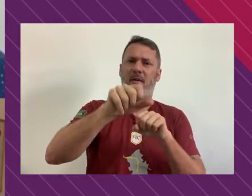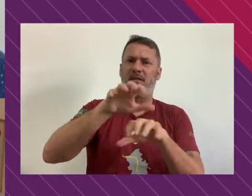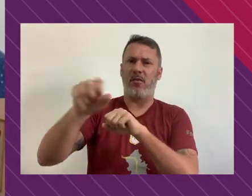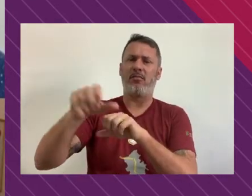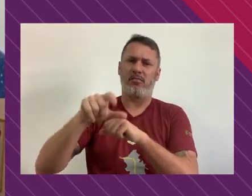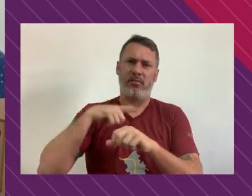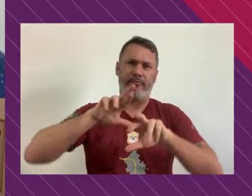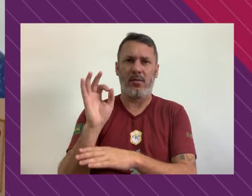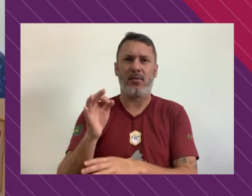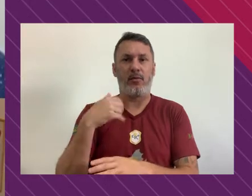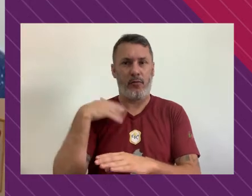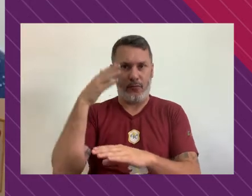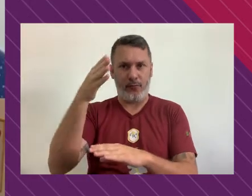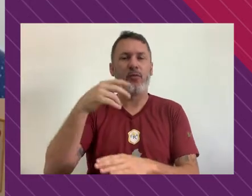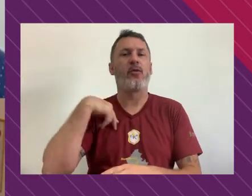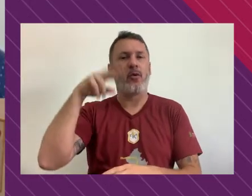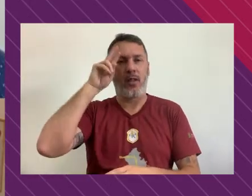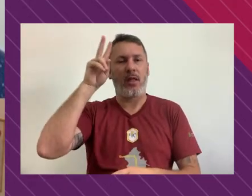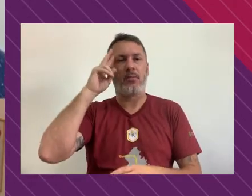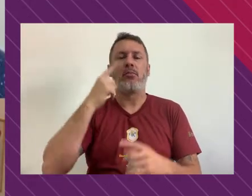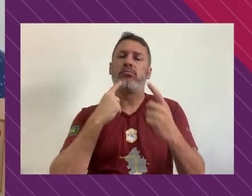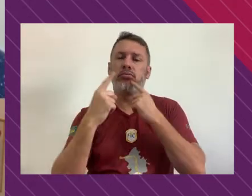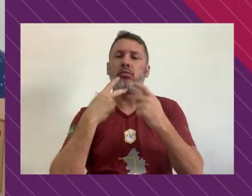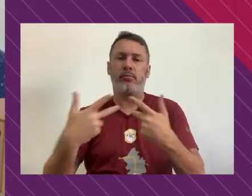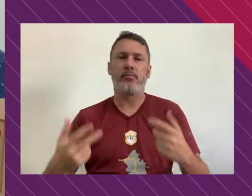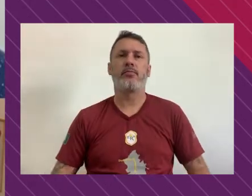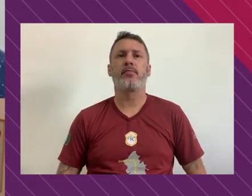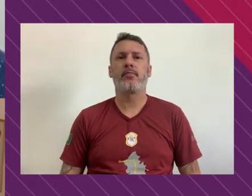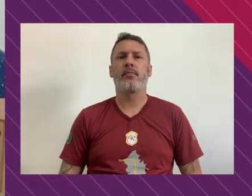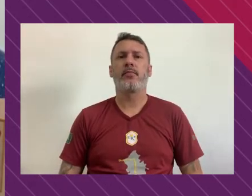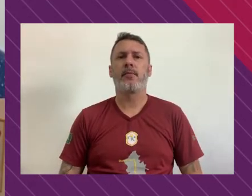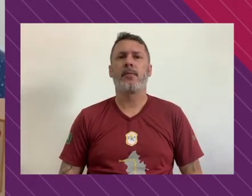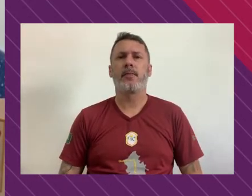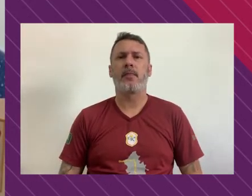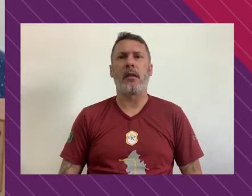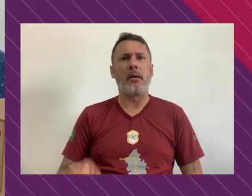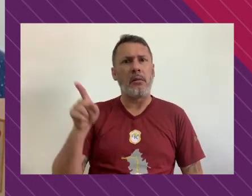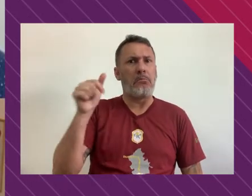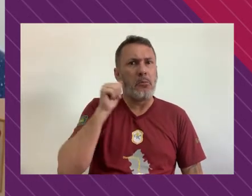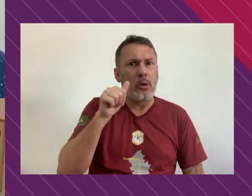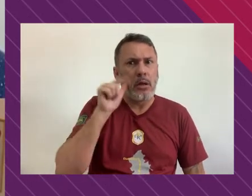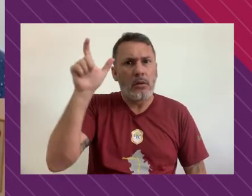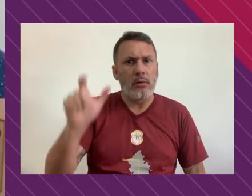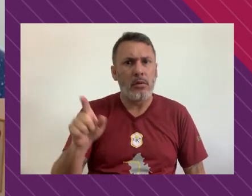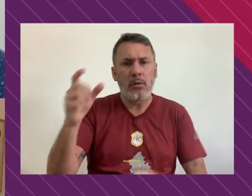retorno, um reflexo em termos de engajamento. O que é o engajamento? O engajamento é aquele